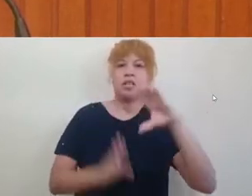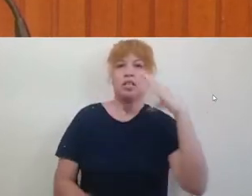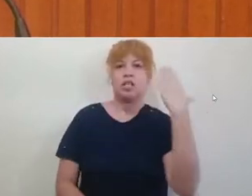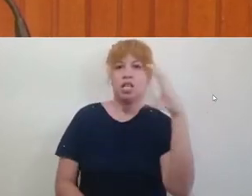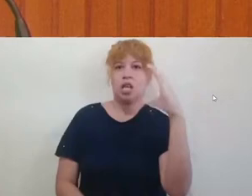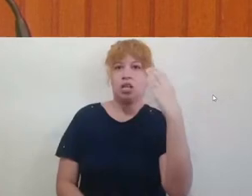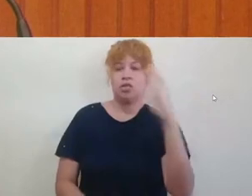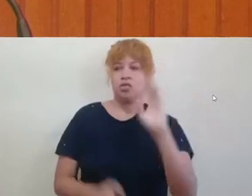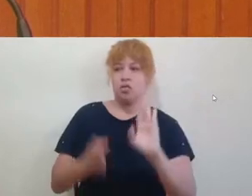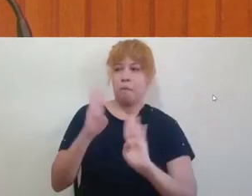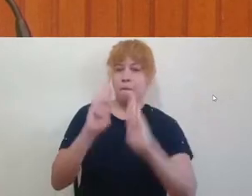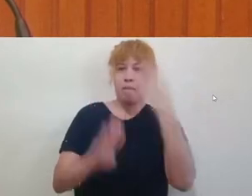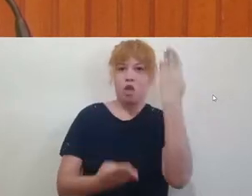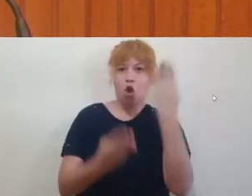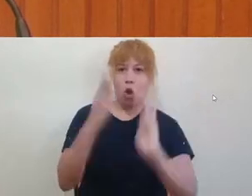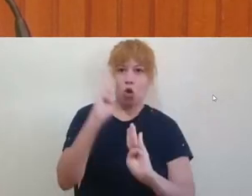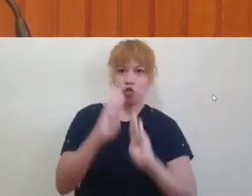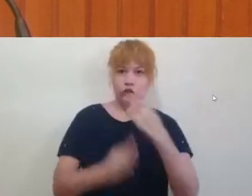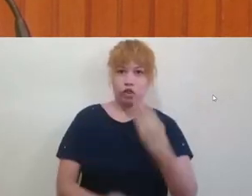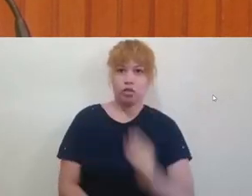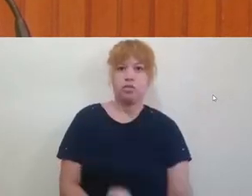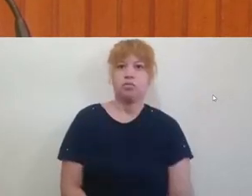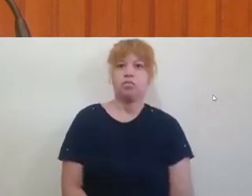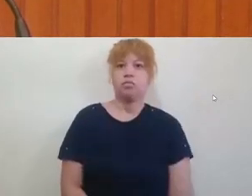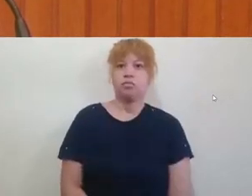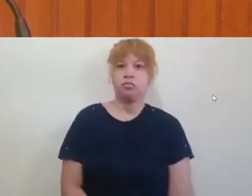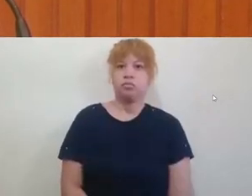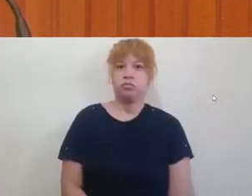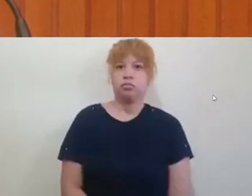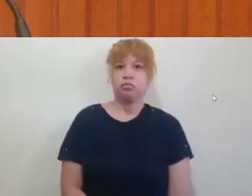Federal Rural de Pernambuco. Uma salva de palmas para todos os